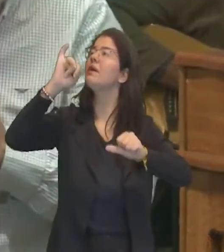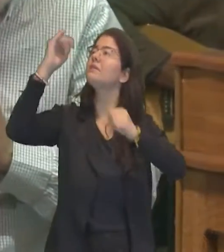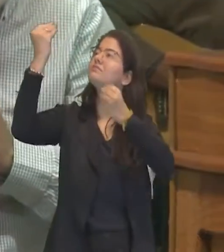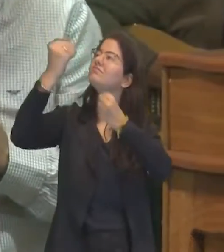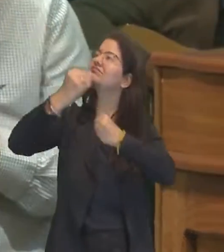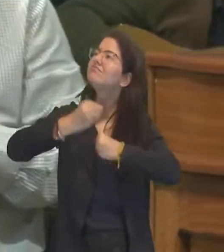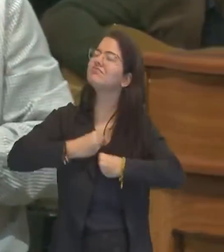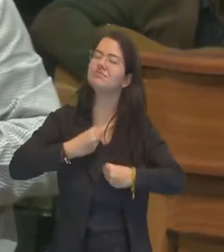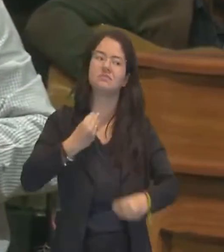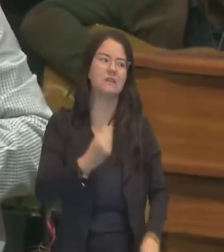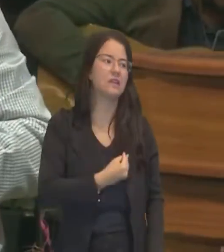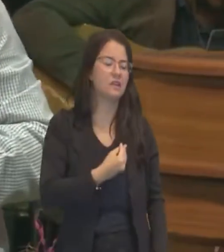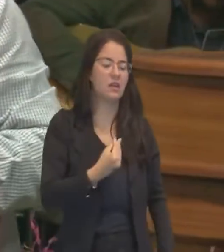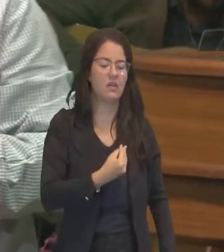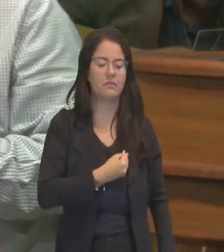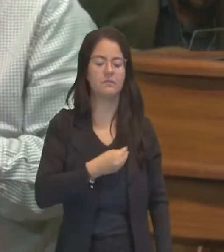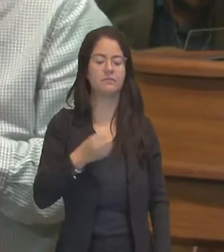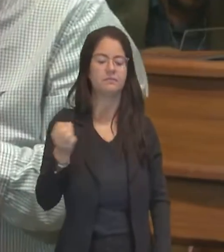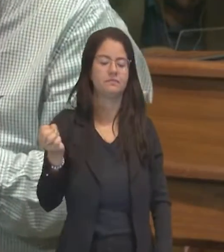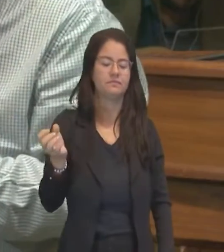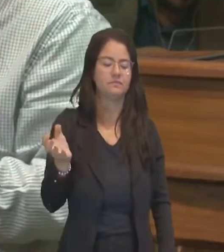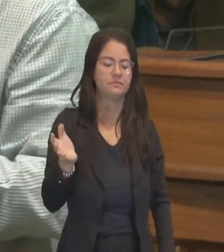noite.